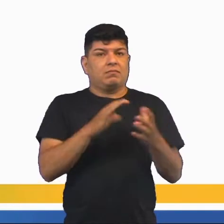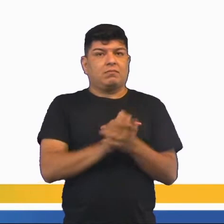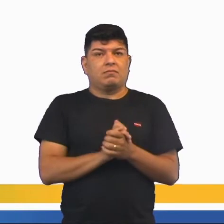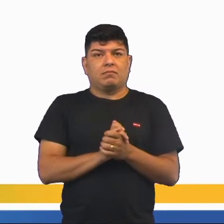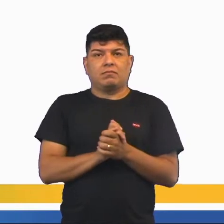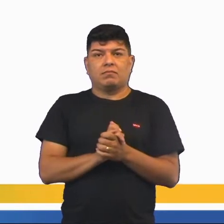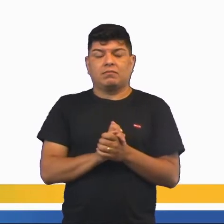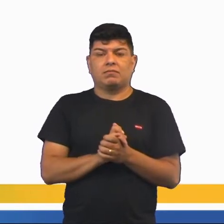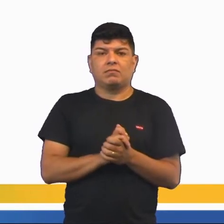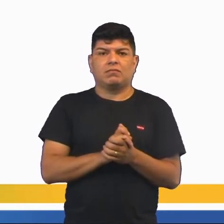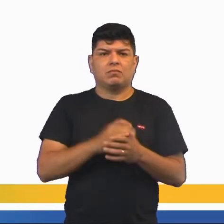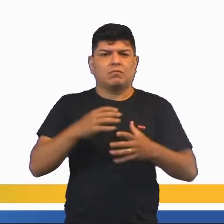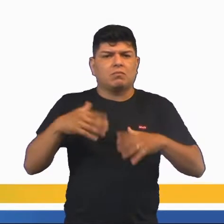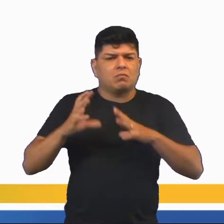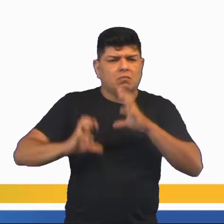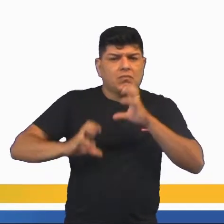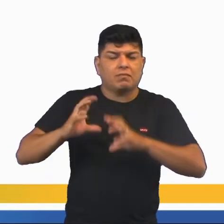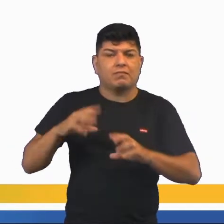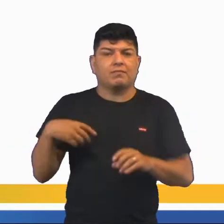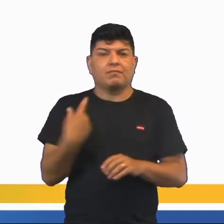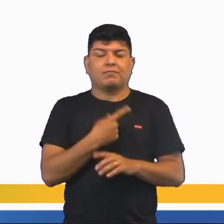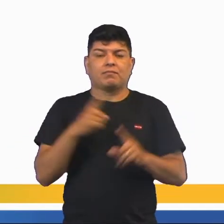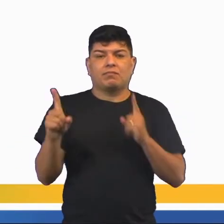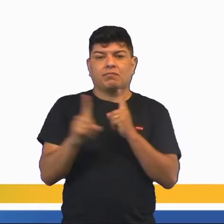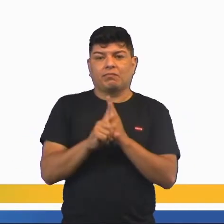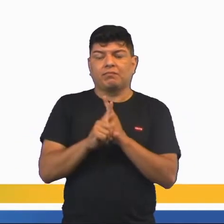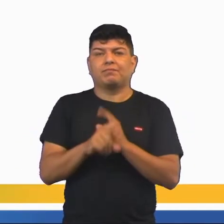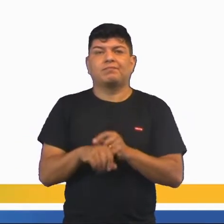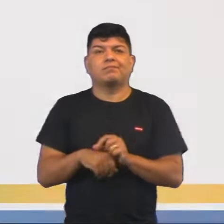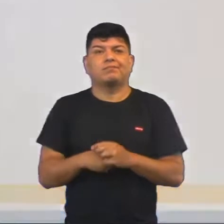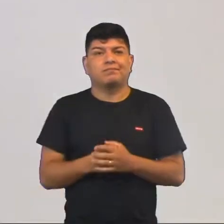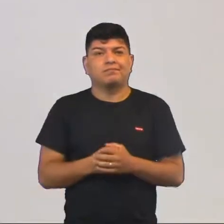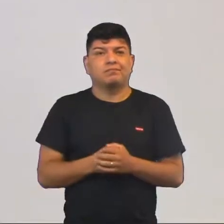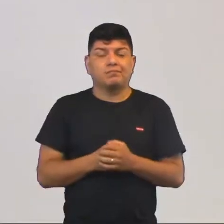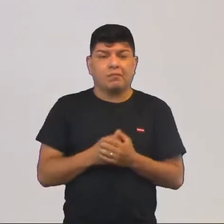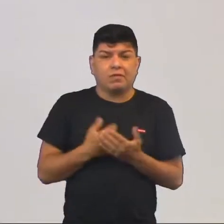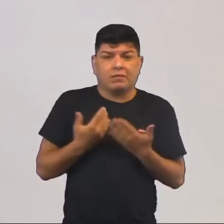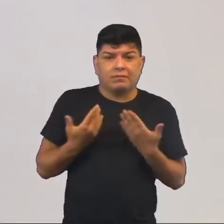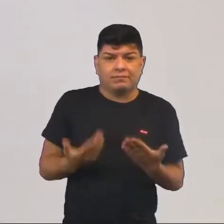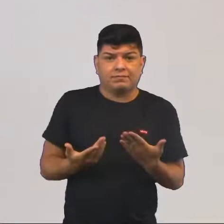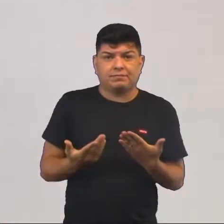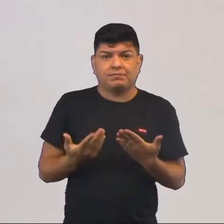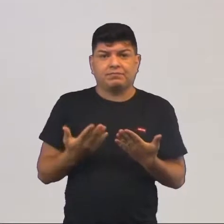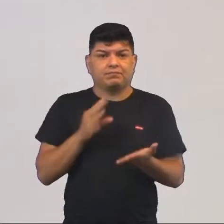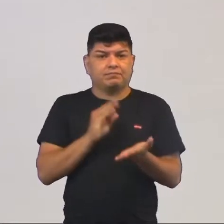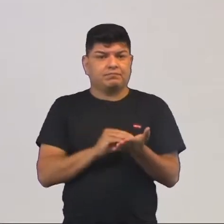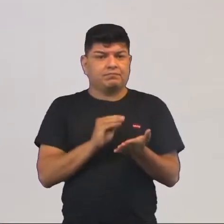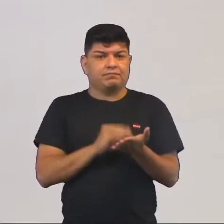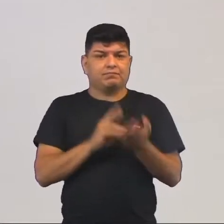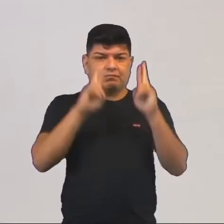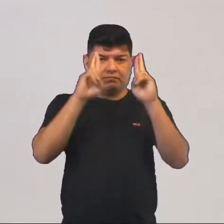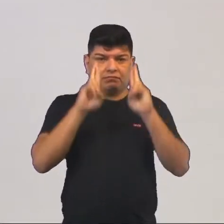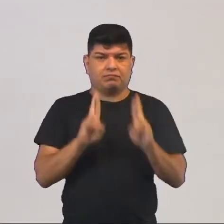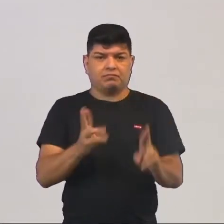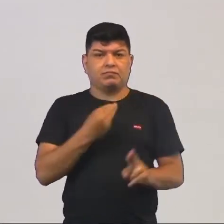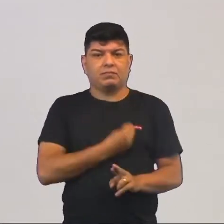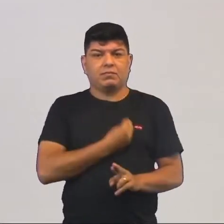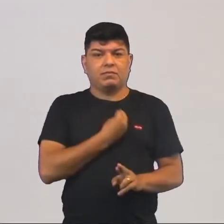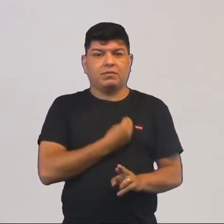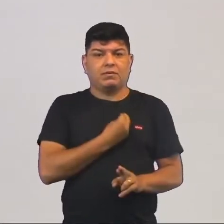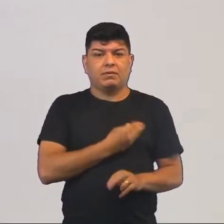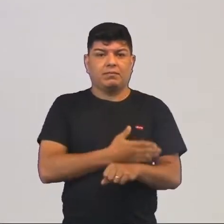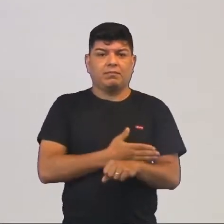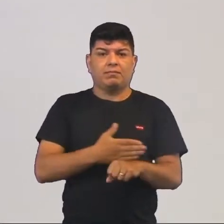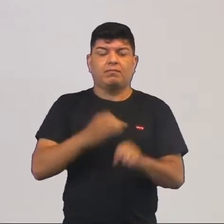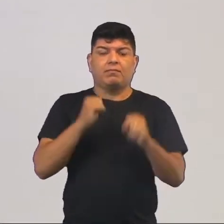que situações de conflito a gente encontra, não é? Que situações de desrespeito à vida a gente